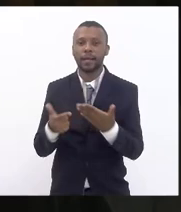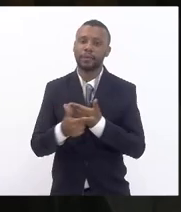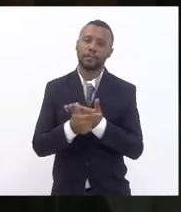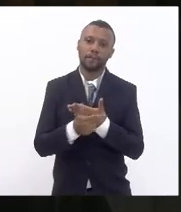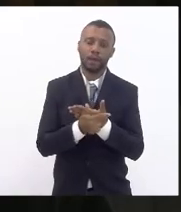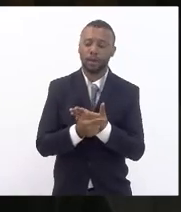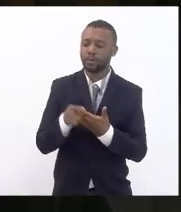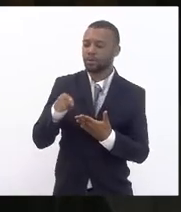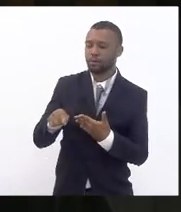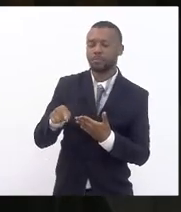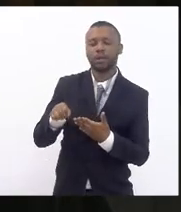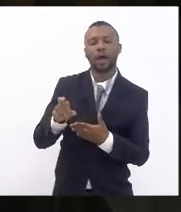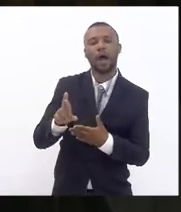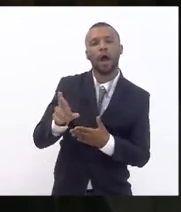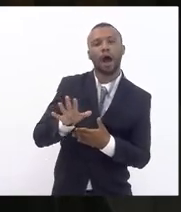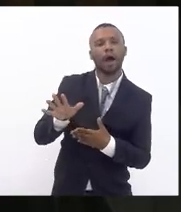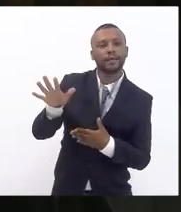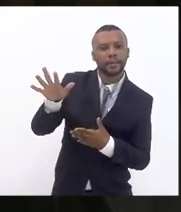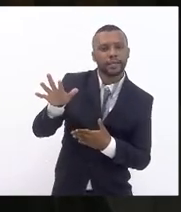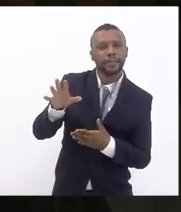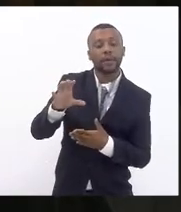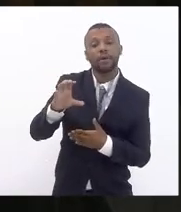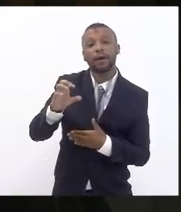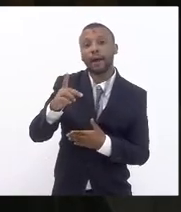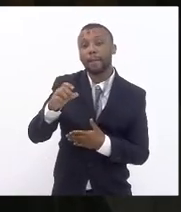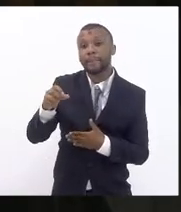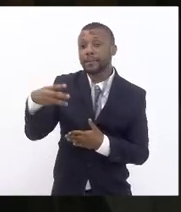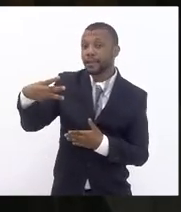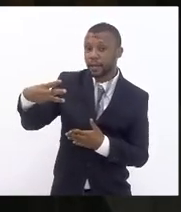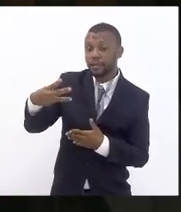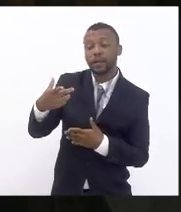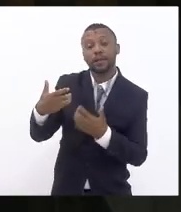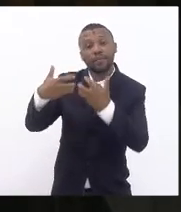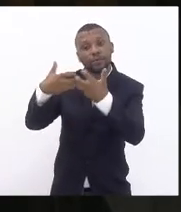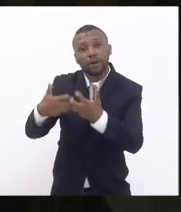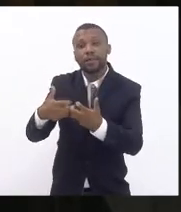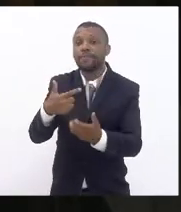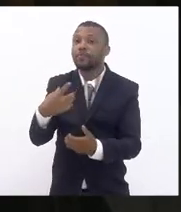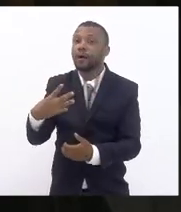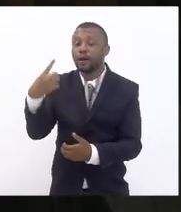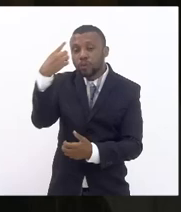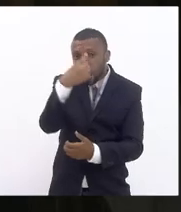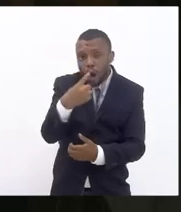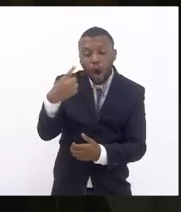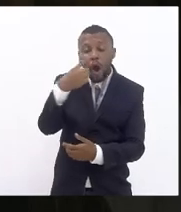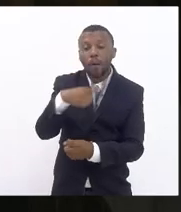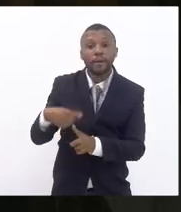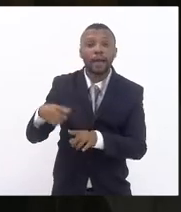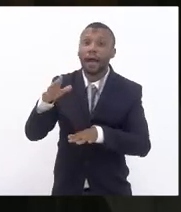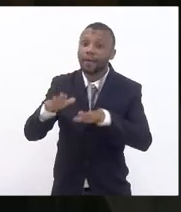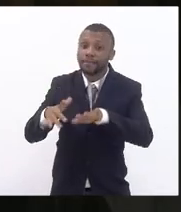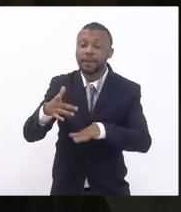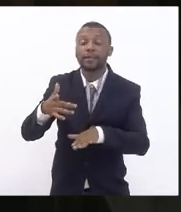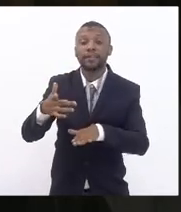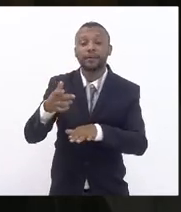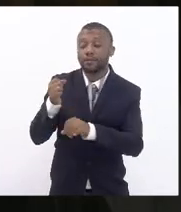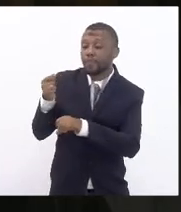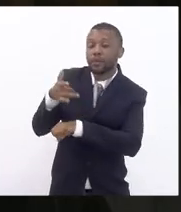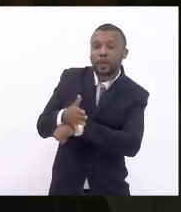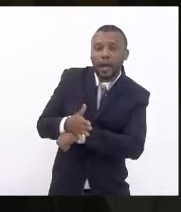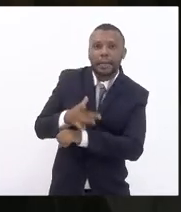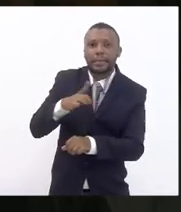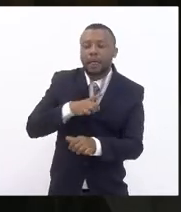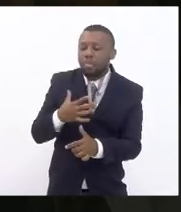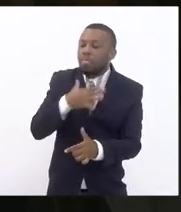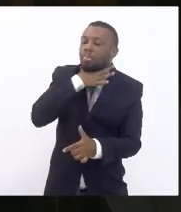ele é um CAPS 3, ele é um CAPS que funciona 24 horas, Tia Ju. Porque muitas vezes quem passa por sofrimento mental tem crises na madrugada, passam por